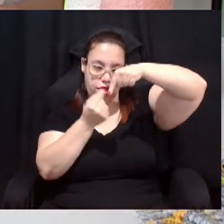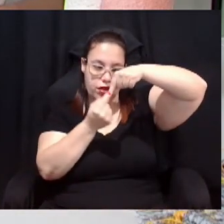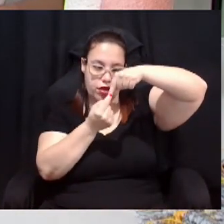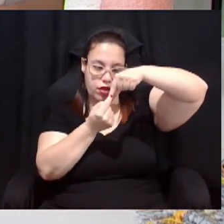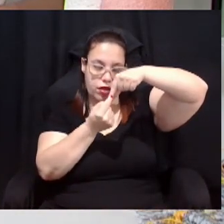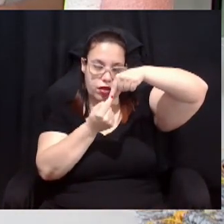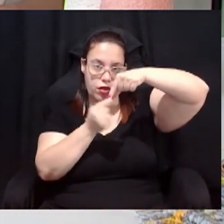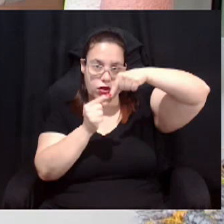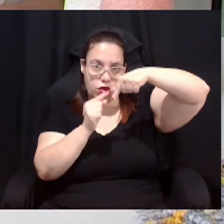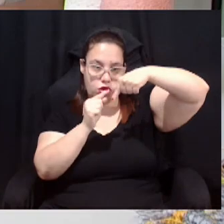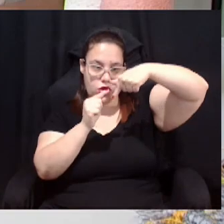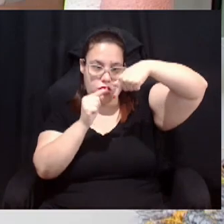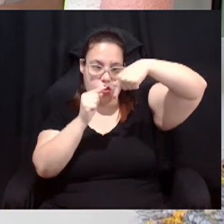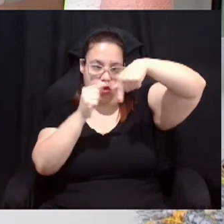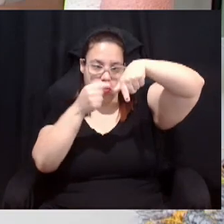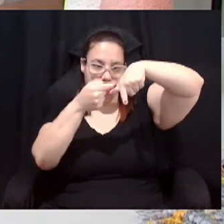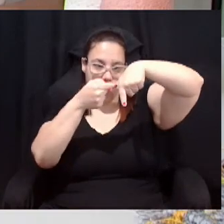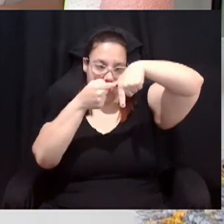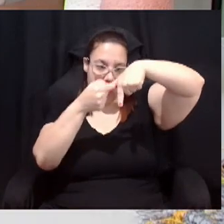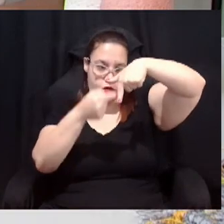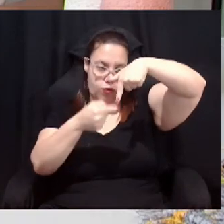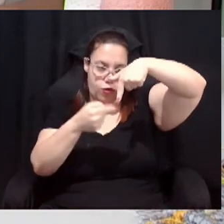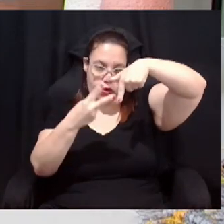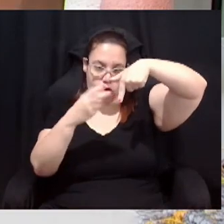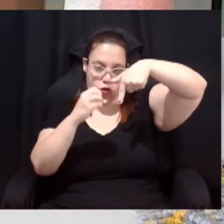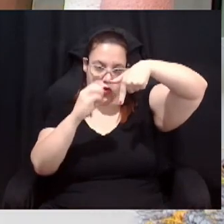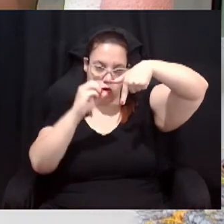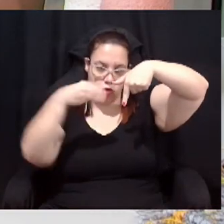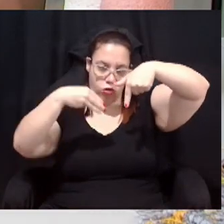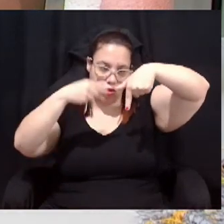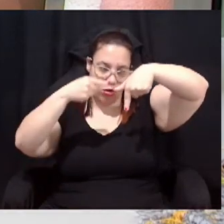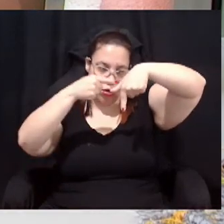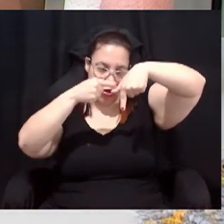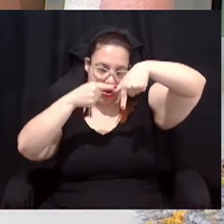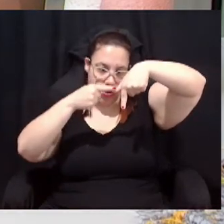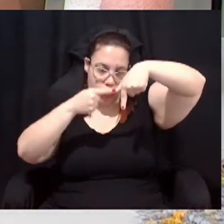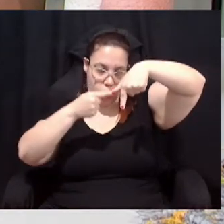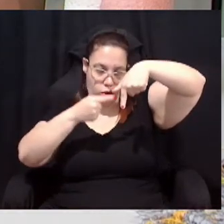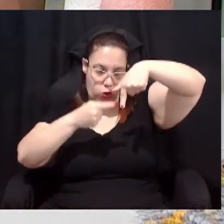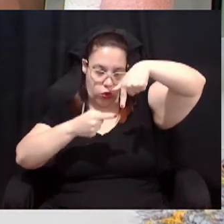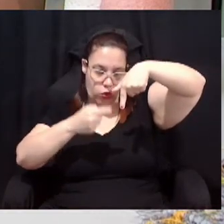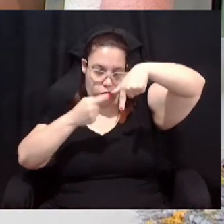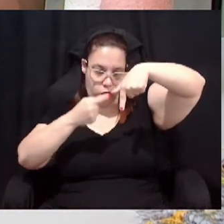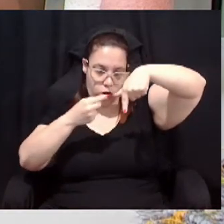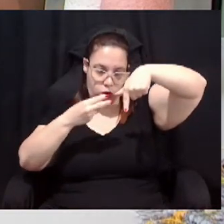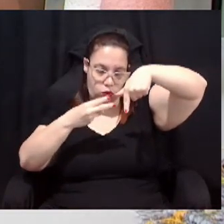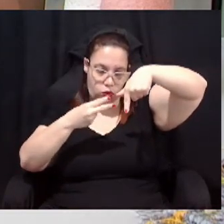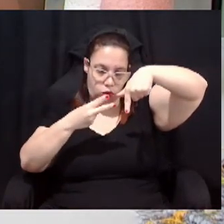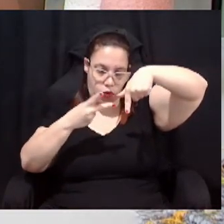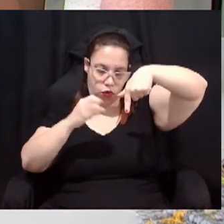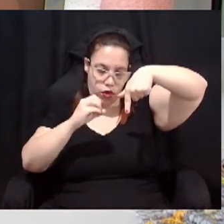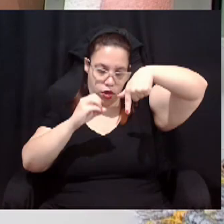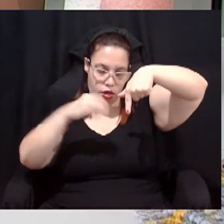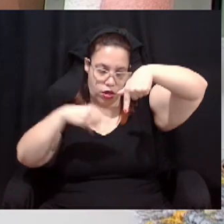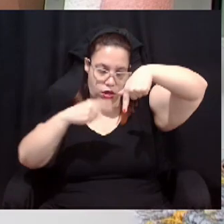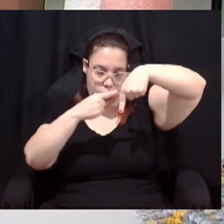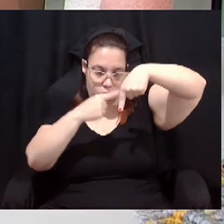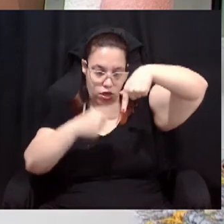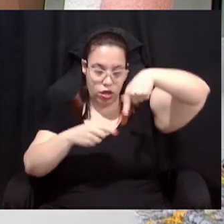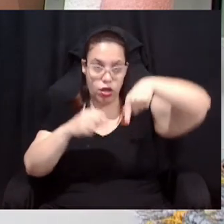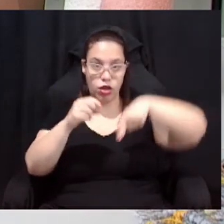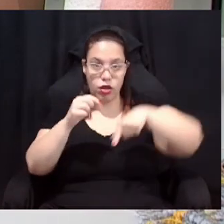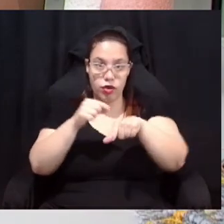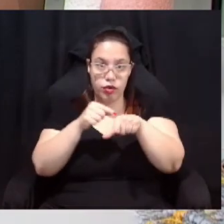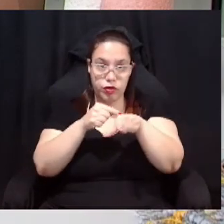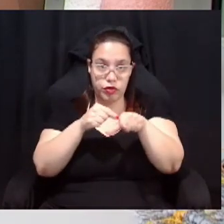menorzinho, com 20 centímetros, e o outro com o restante do comprimento. A minha argolinha tá aqui, eu